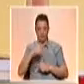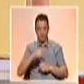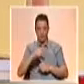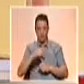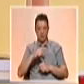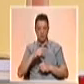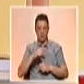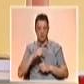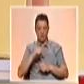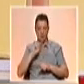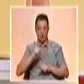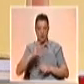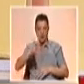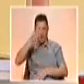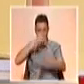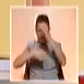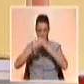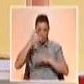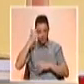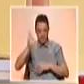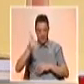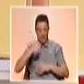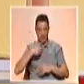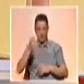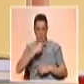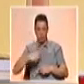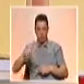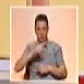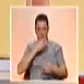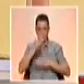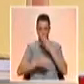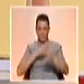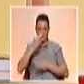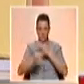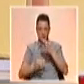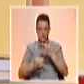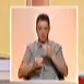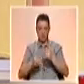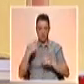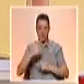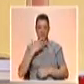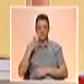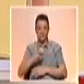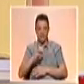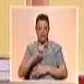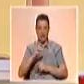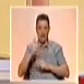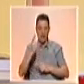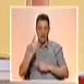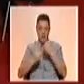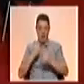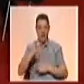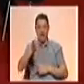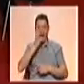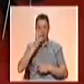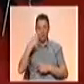reduzida. Vale a pena termos aqui uma ideia também de como é que estamos nós. E há pouco estavam a falar da salinização da água e da necessidade que em muitas zonas as